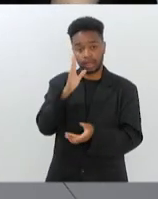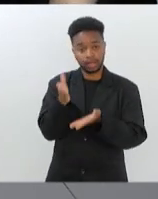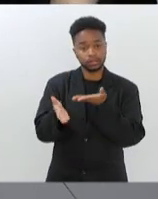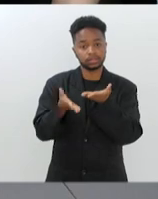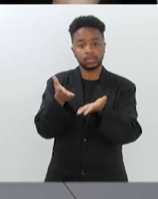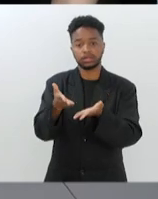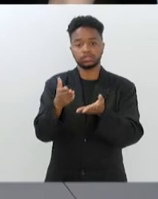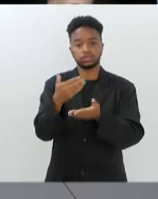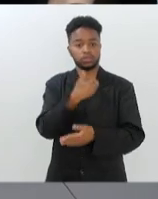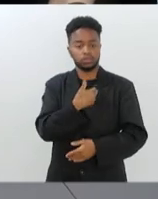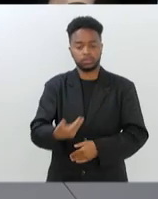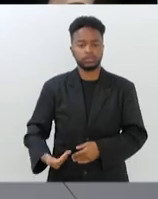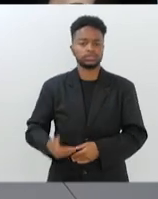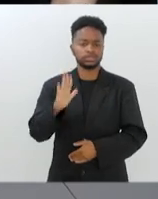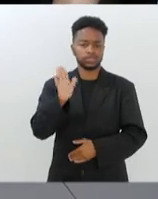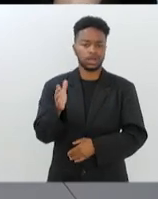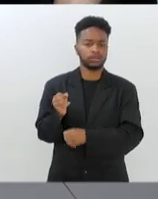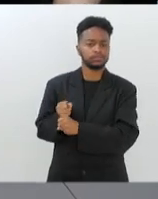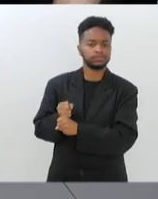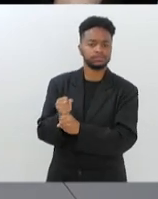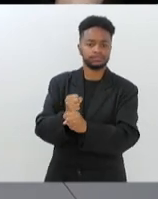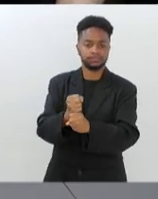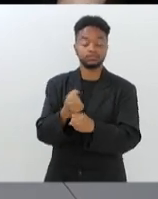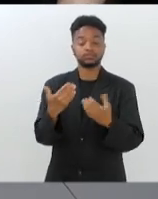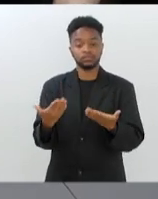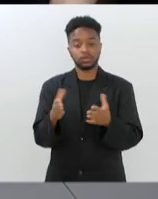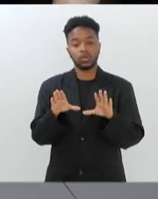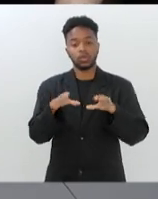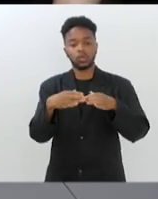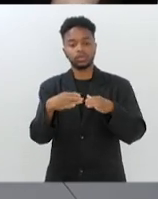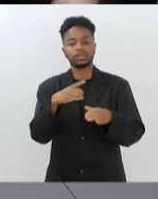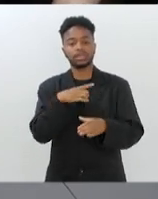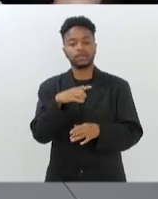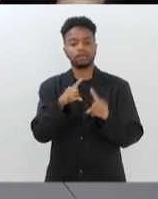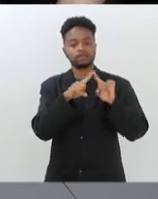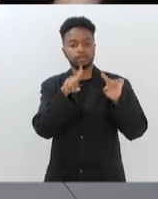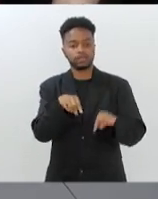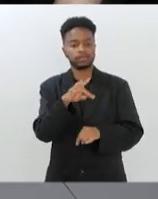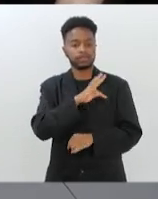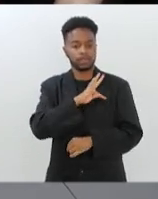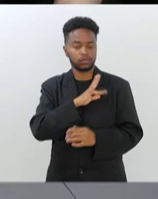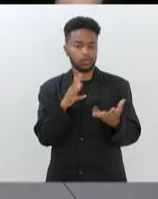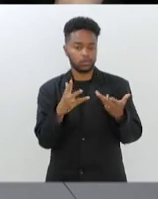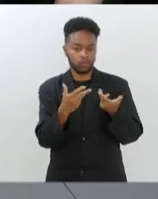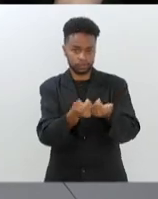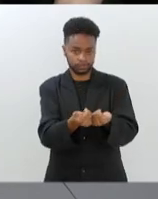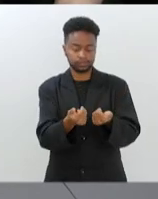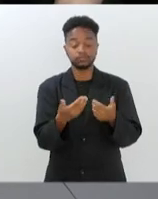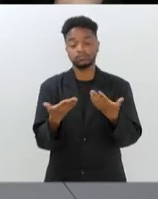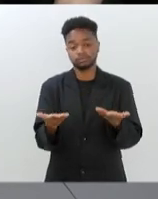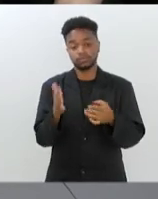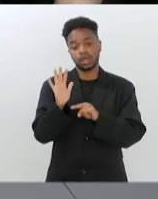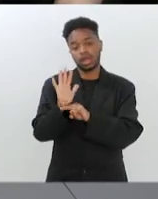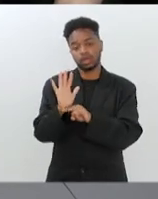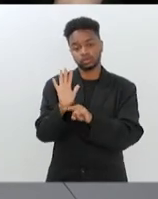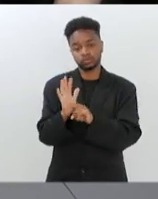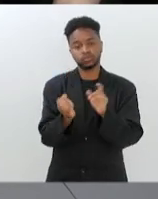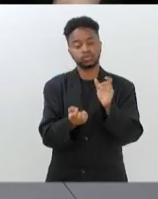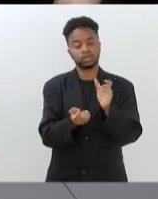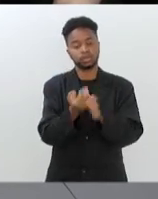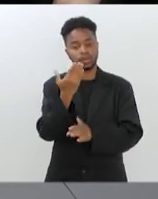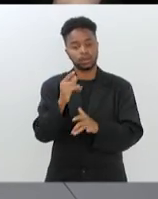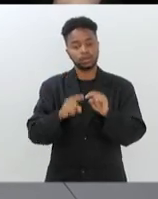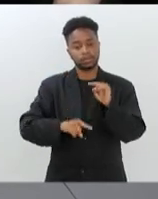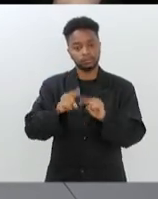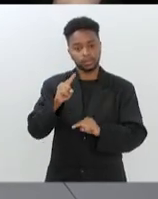serviço público há muitos anos então eles lá que tem um corpo técnico ainda mais qualificado ajudam na produção Não só